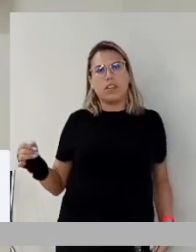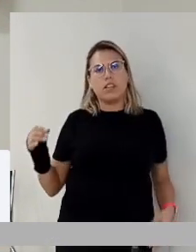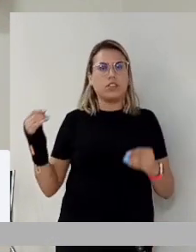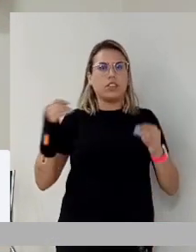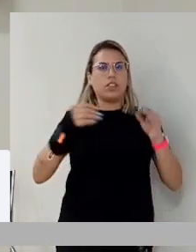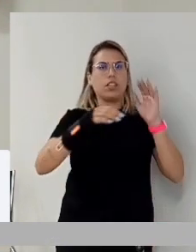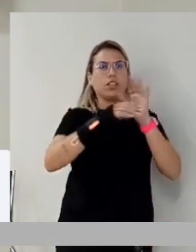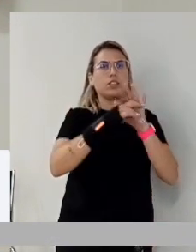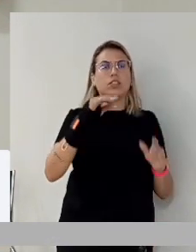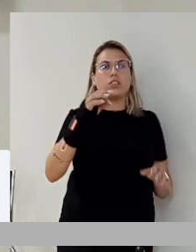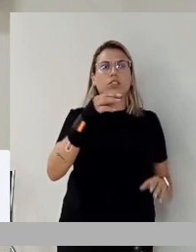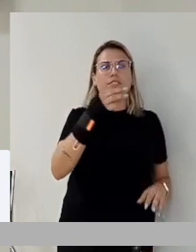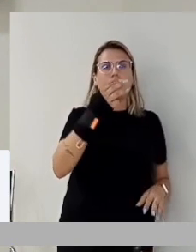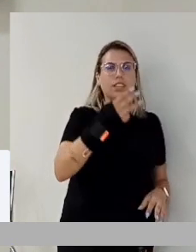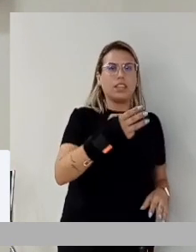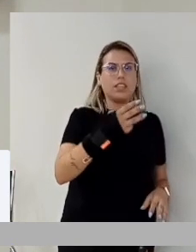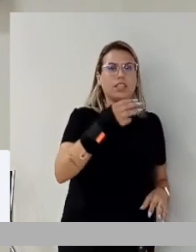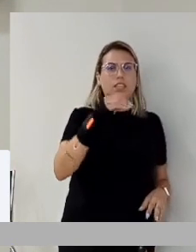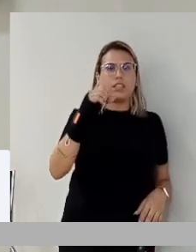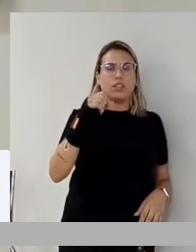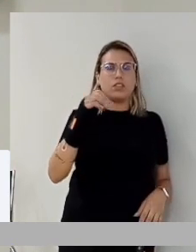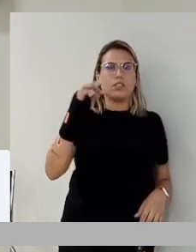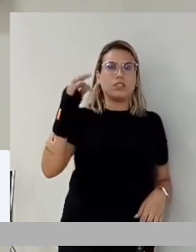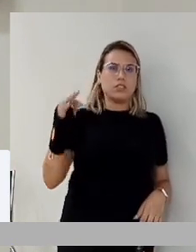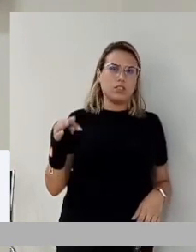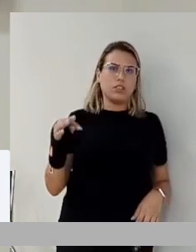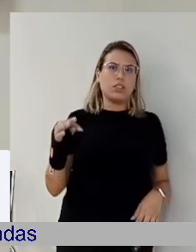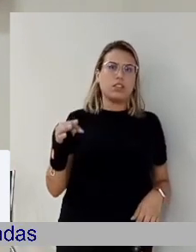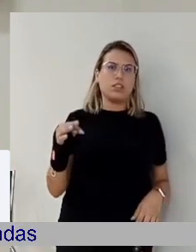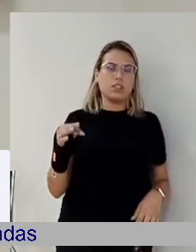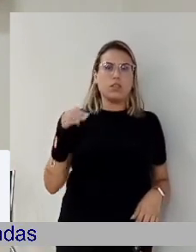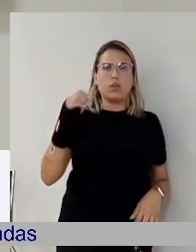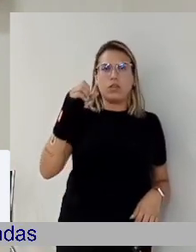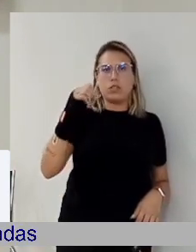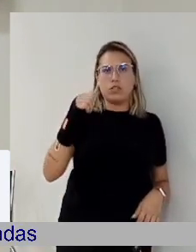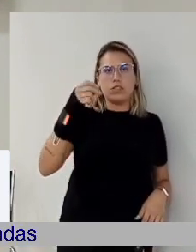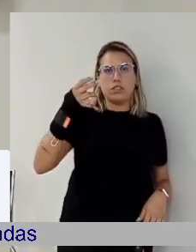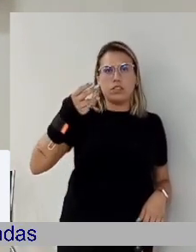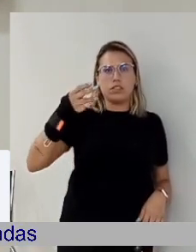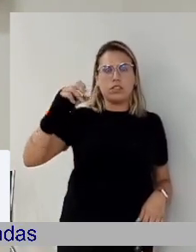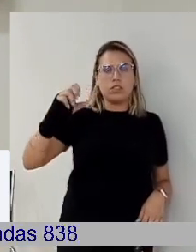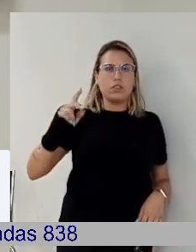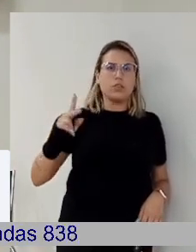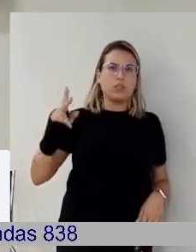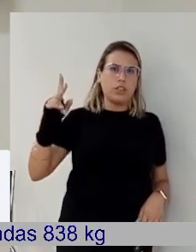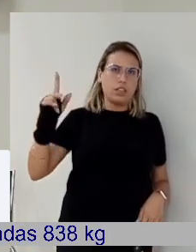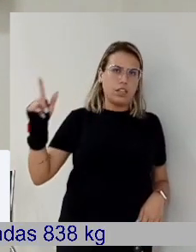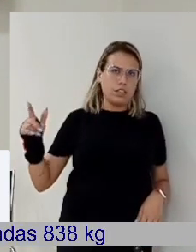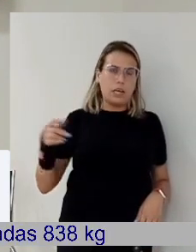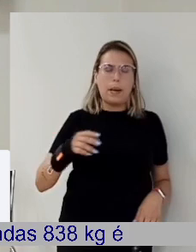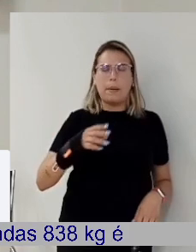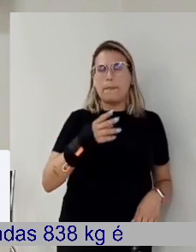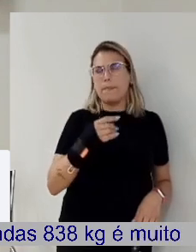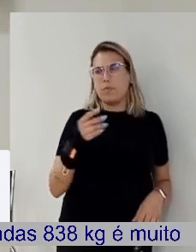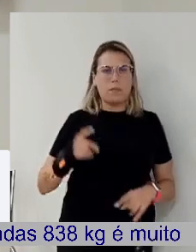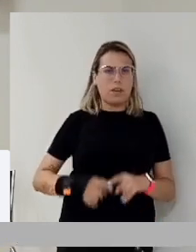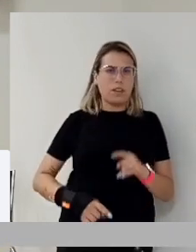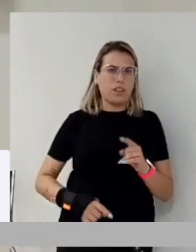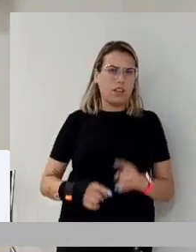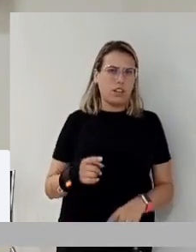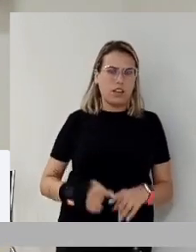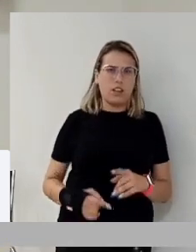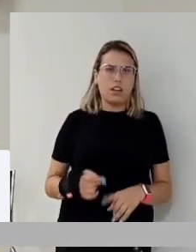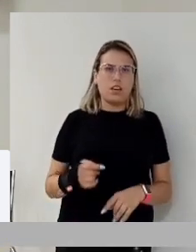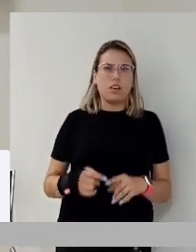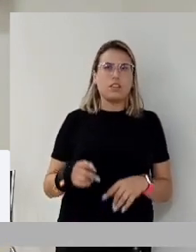lixões 308 Ton 838 kg é muito mat como